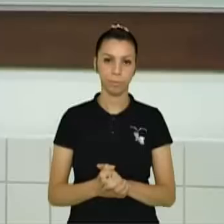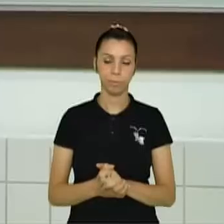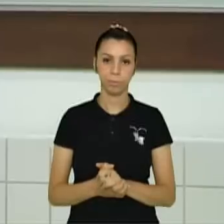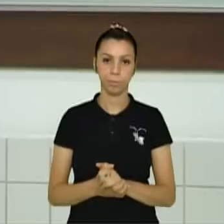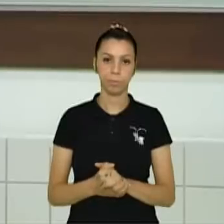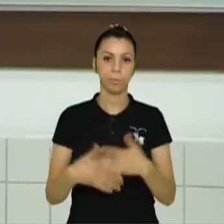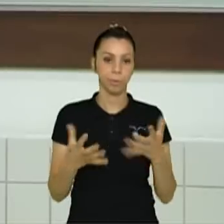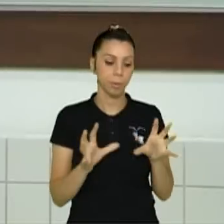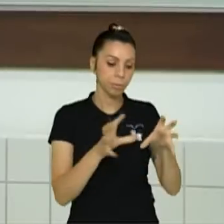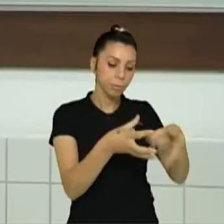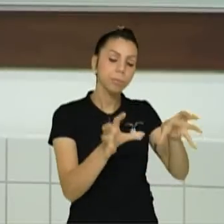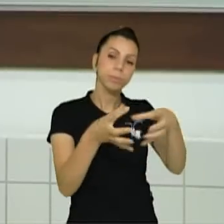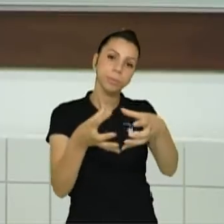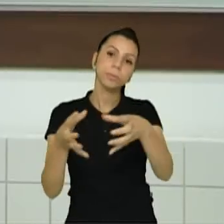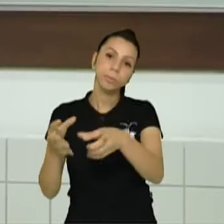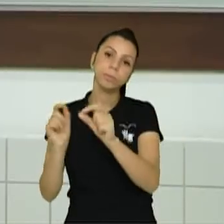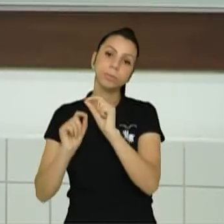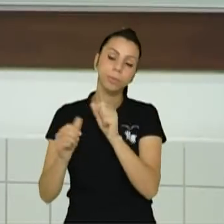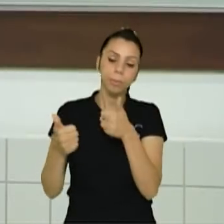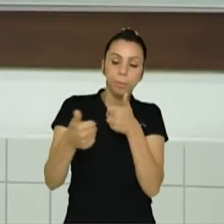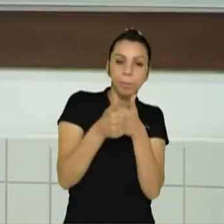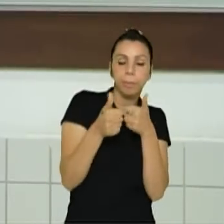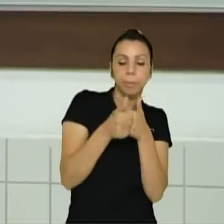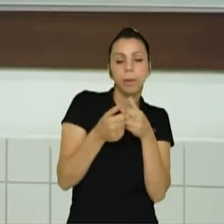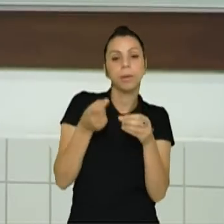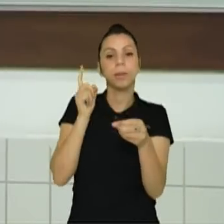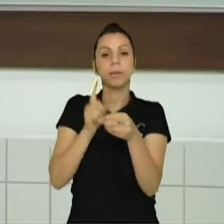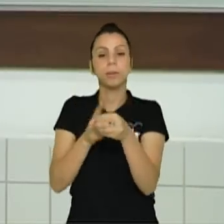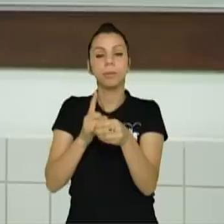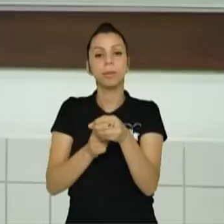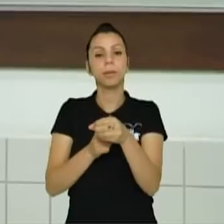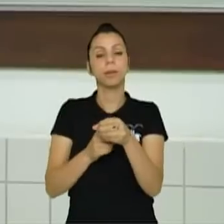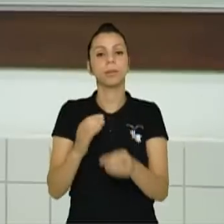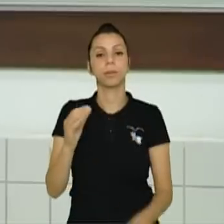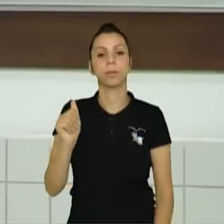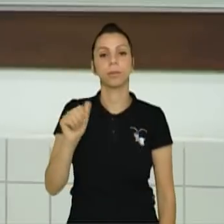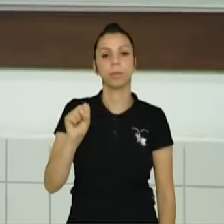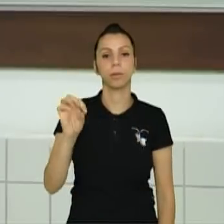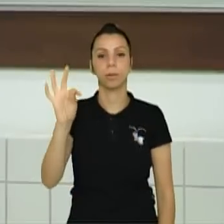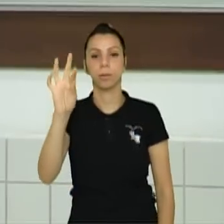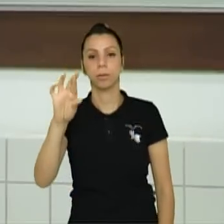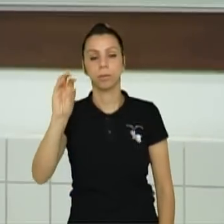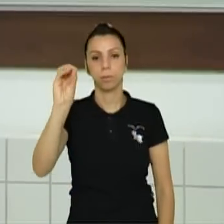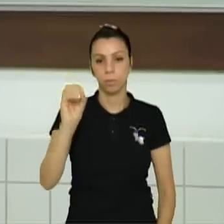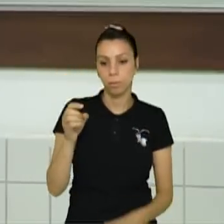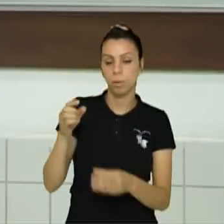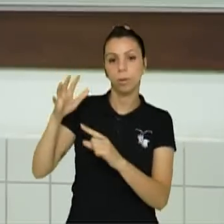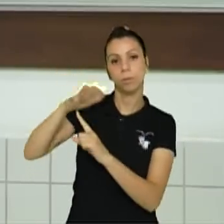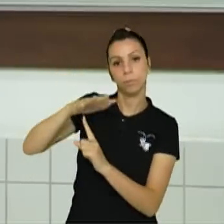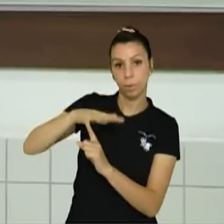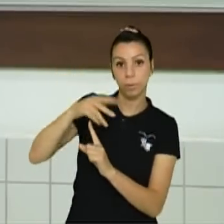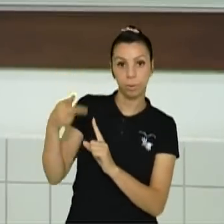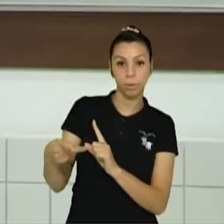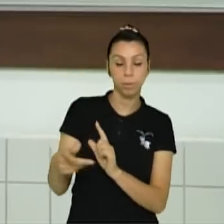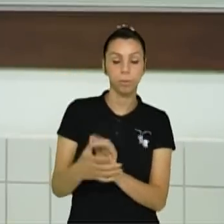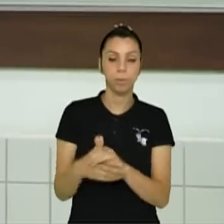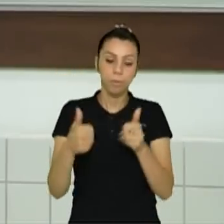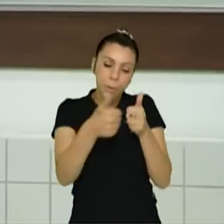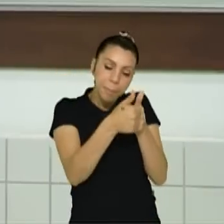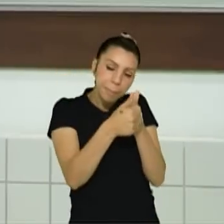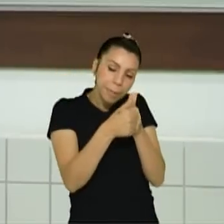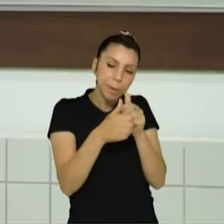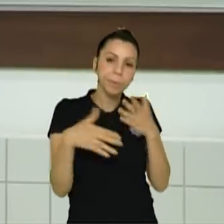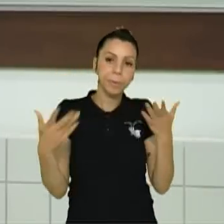aldeamento, tá, ficava próximo da cidade de Castro, no estado do Paraná, e algumas tribos, alguns povos